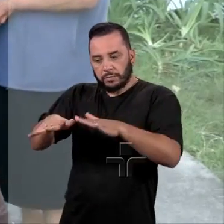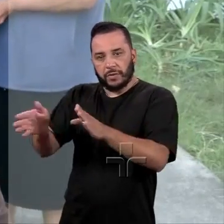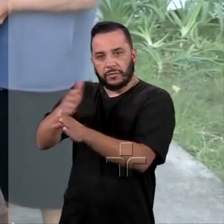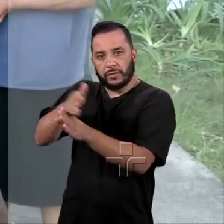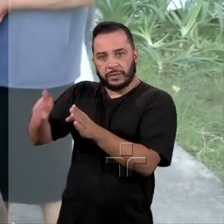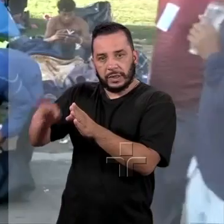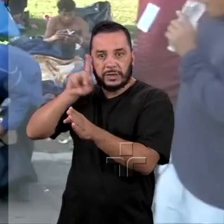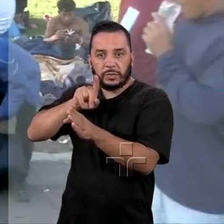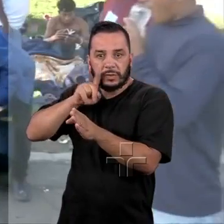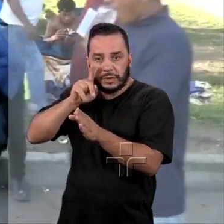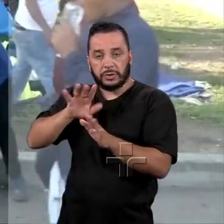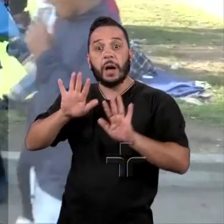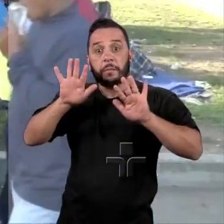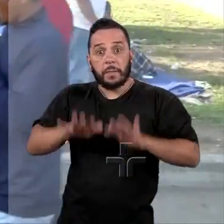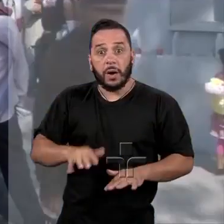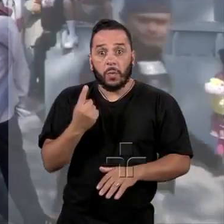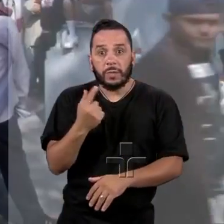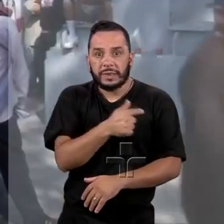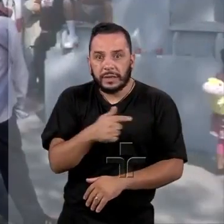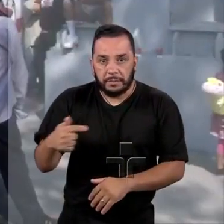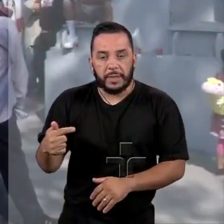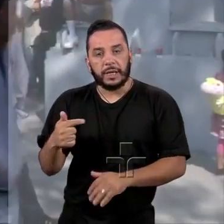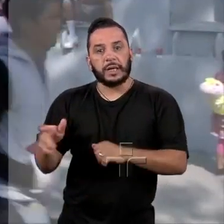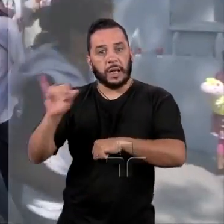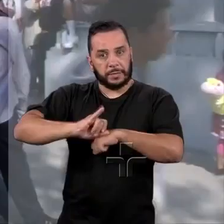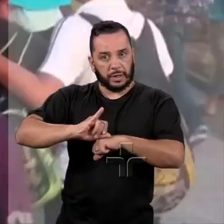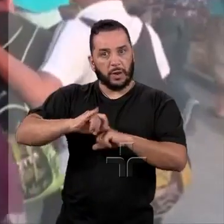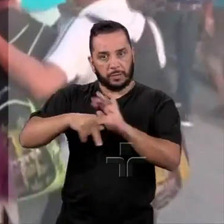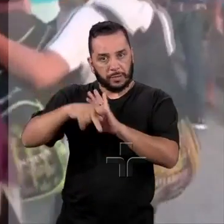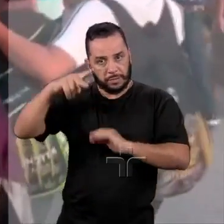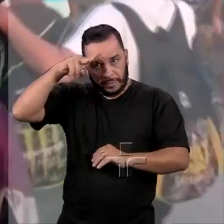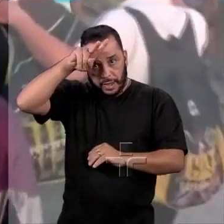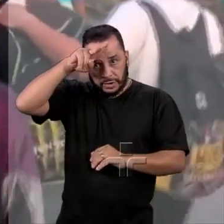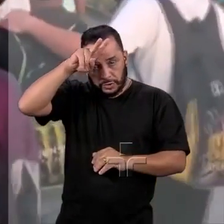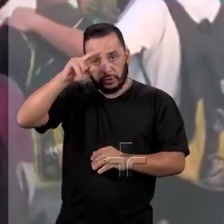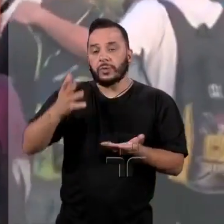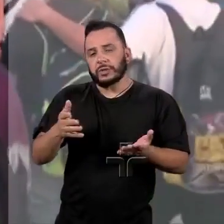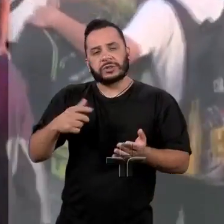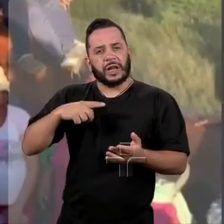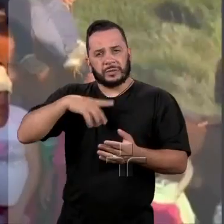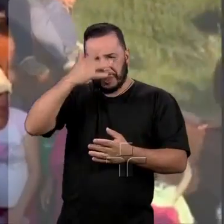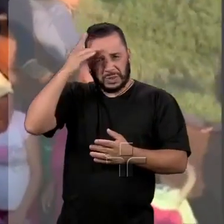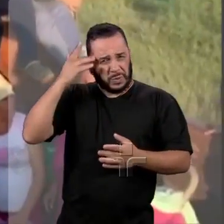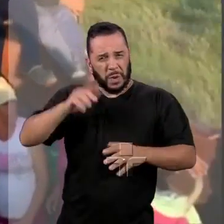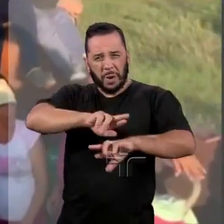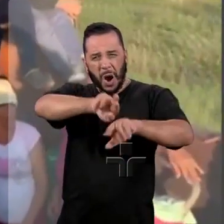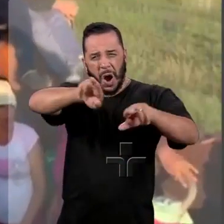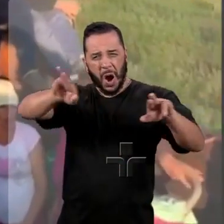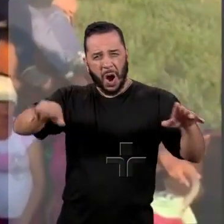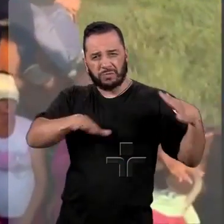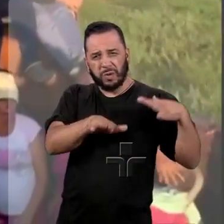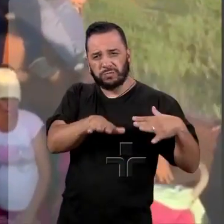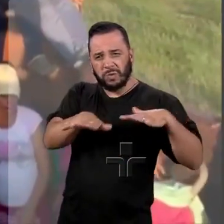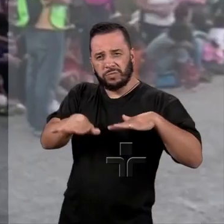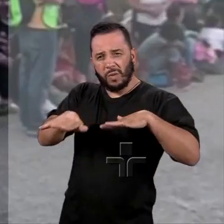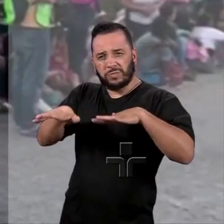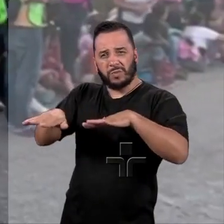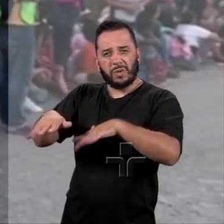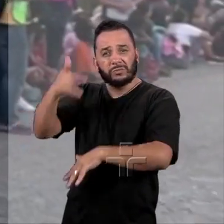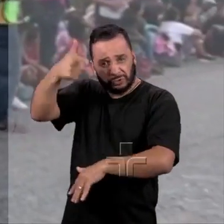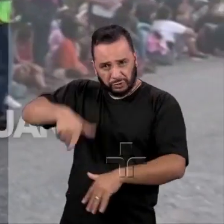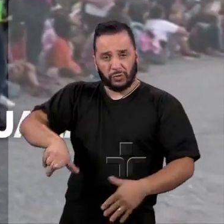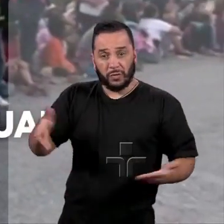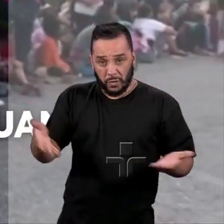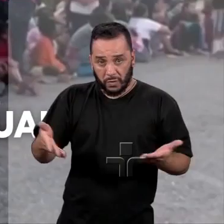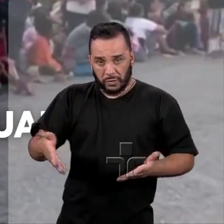de descansarem quase uma semana na capital mexicana, centenas de imigrantes retomaram hoje a caminhada. Eles